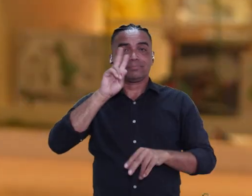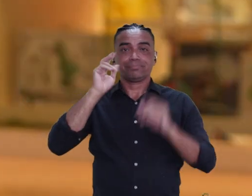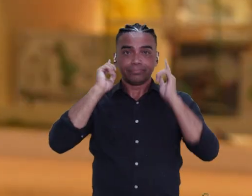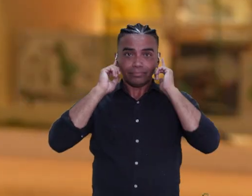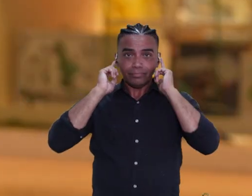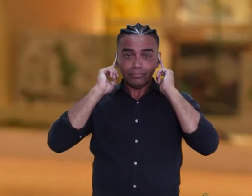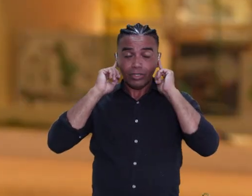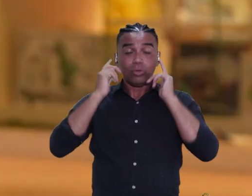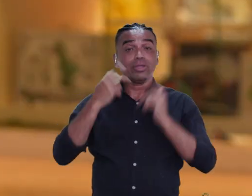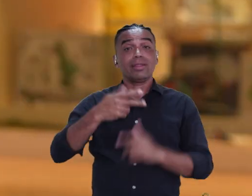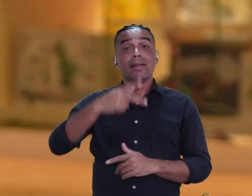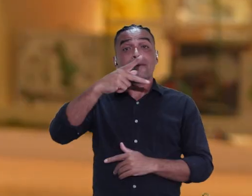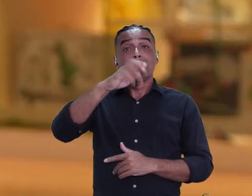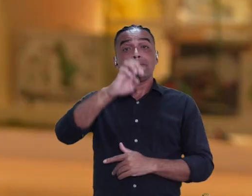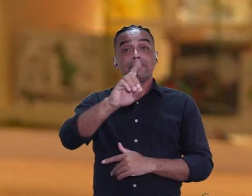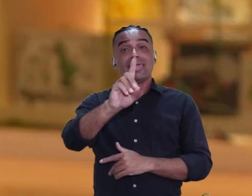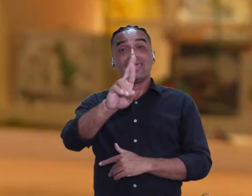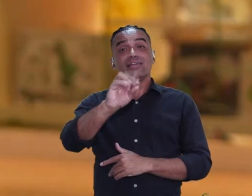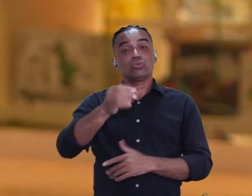queria ouvir o Pedro também.